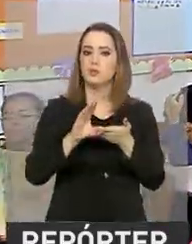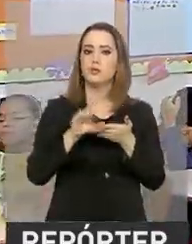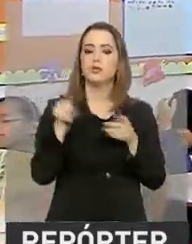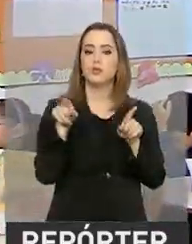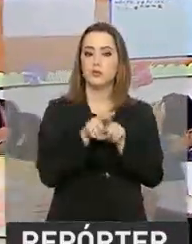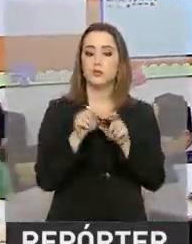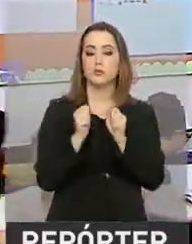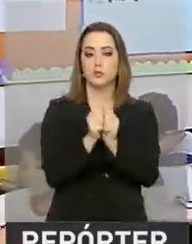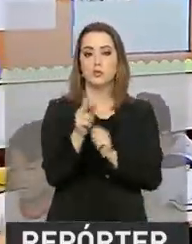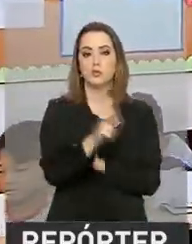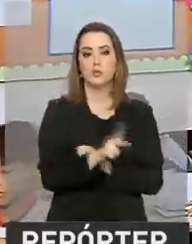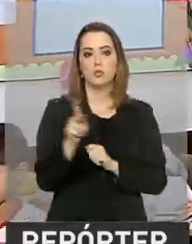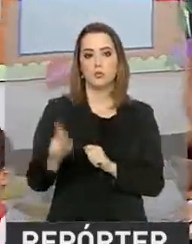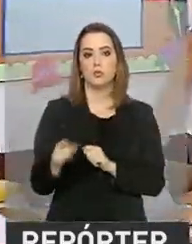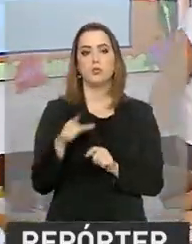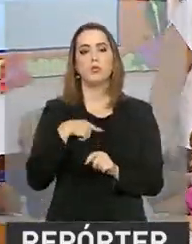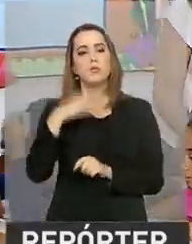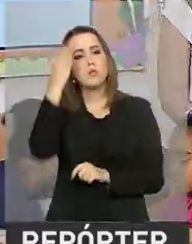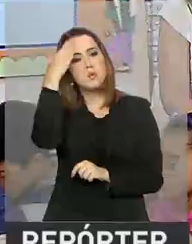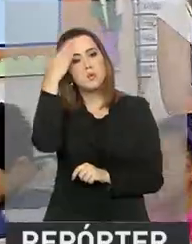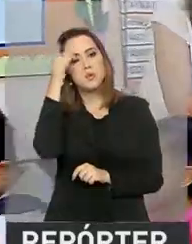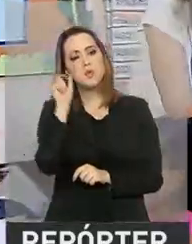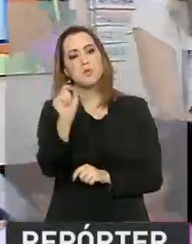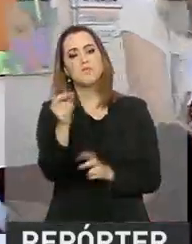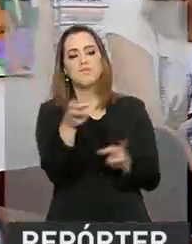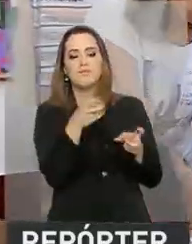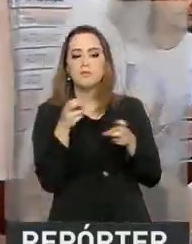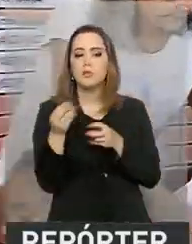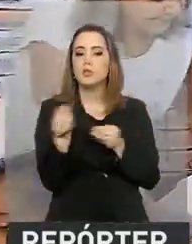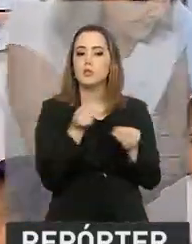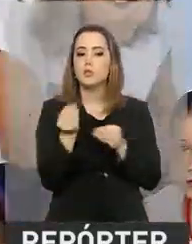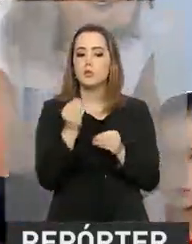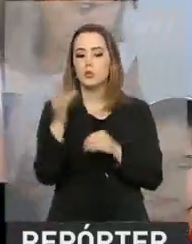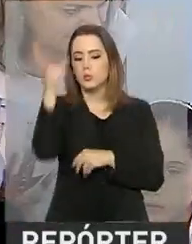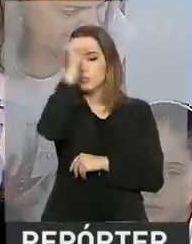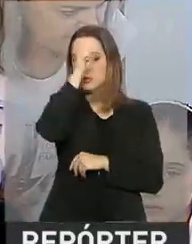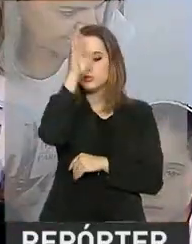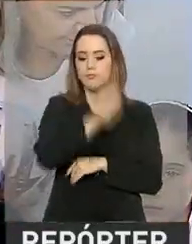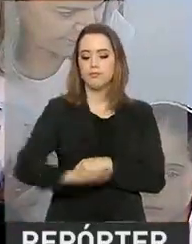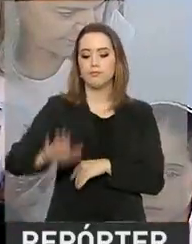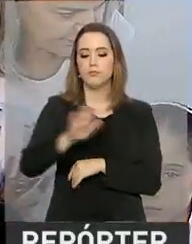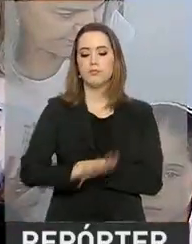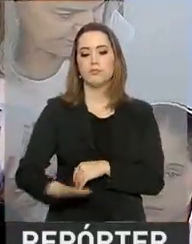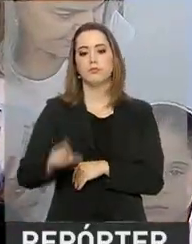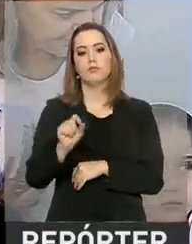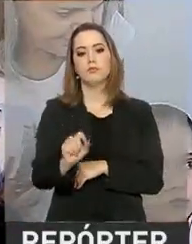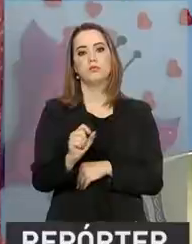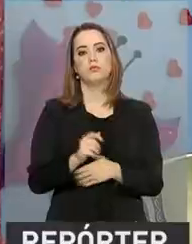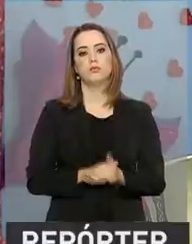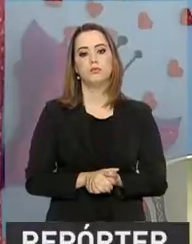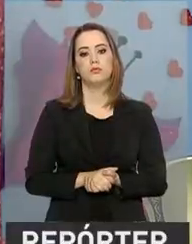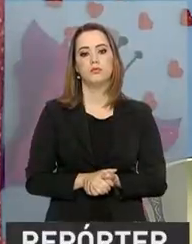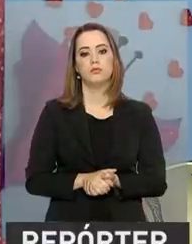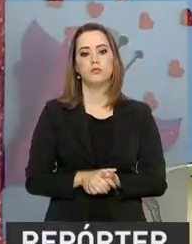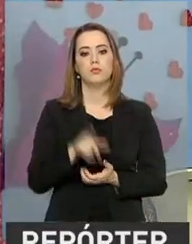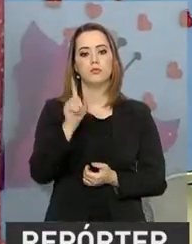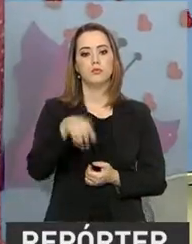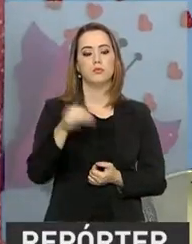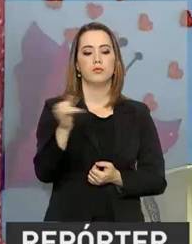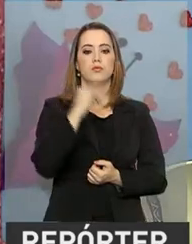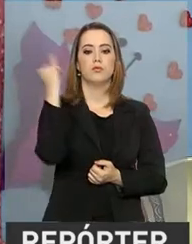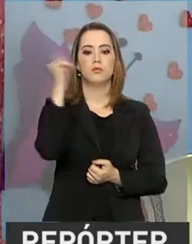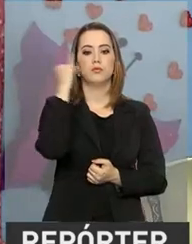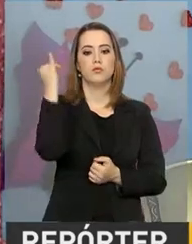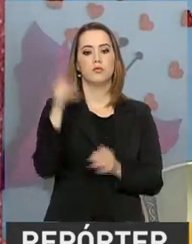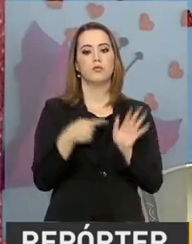o professor tem um diagnóstico do aprendizado das Crianças em fase de alfabetização importante da prova